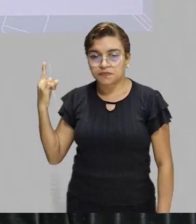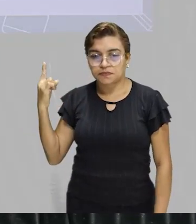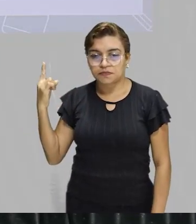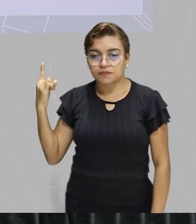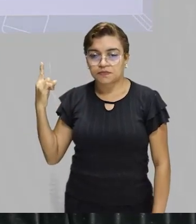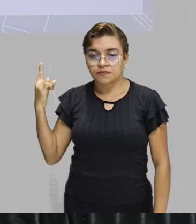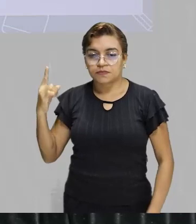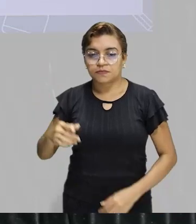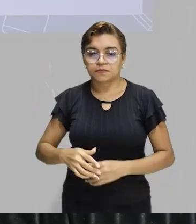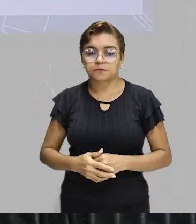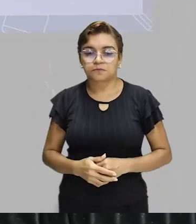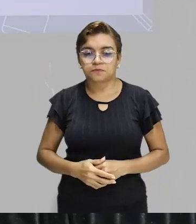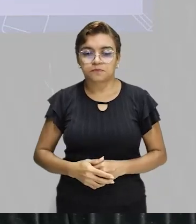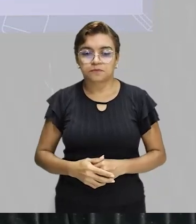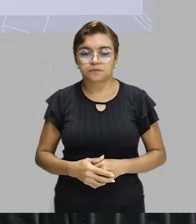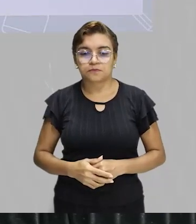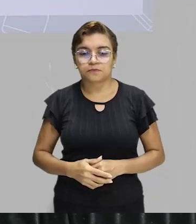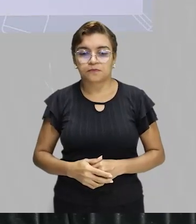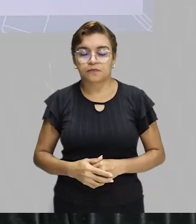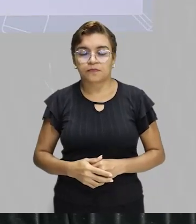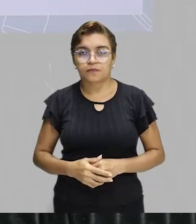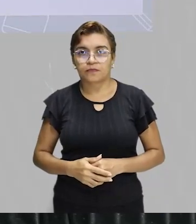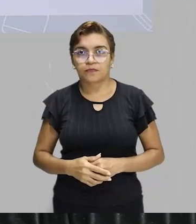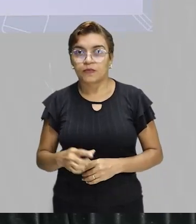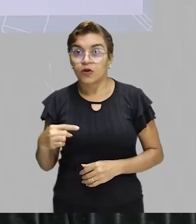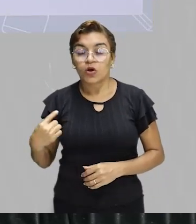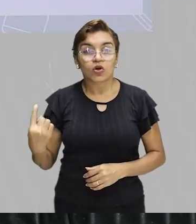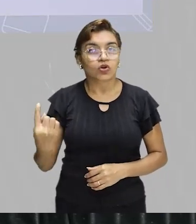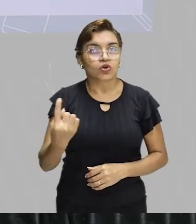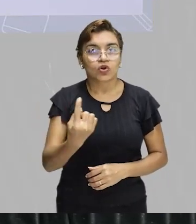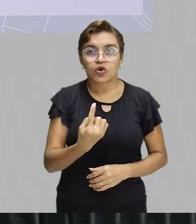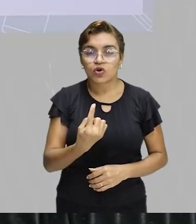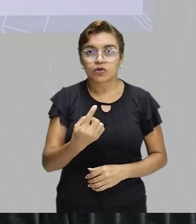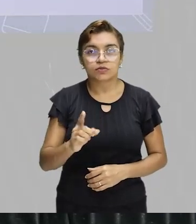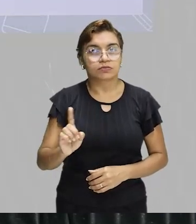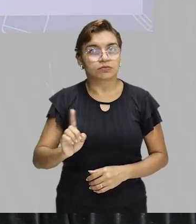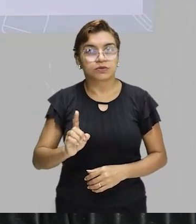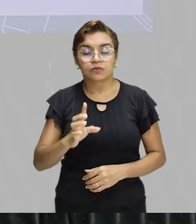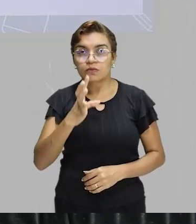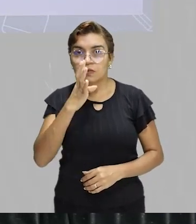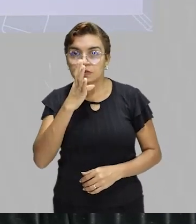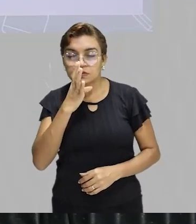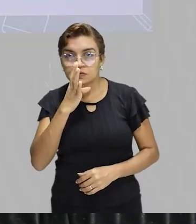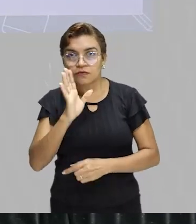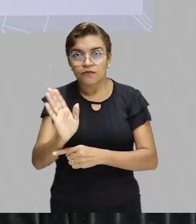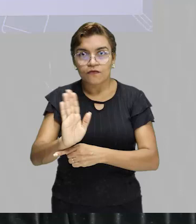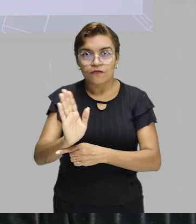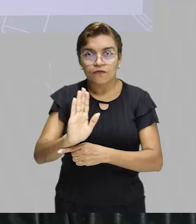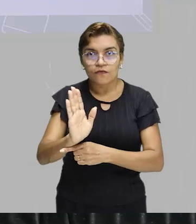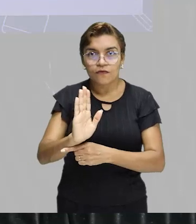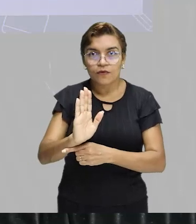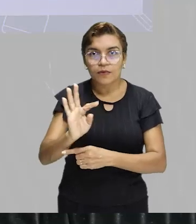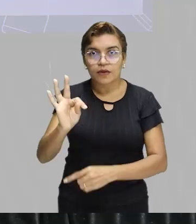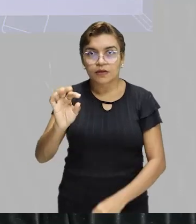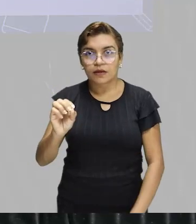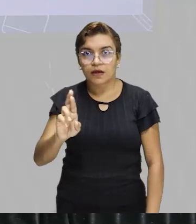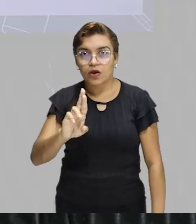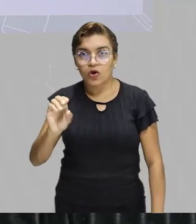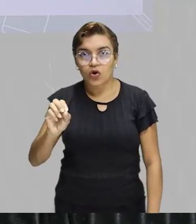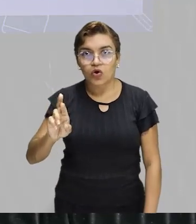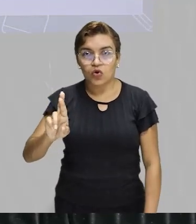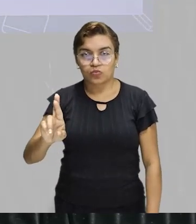movies. Nós não assistimos filmes de terror. Perceba que o do sozinho e o does, eles não têm